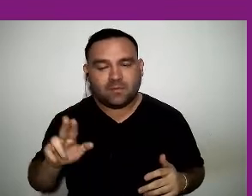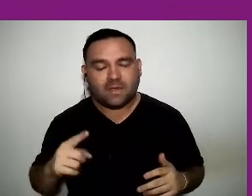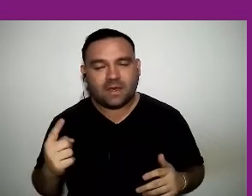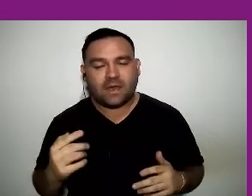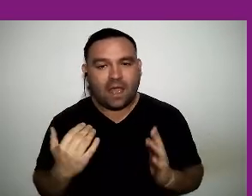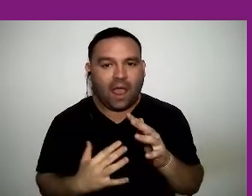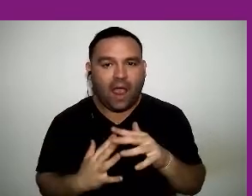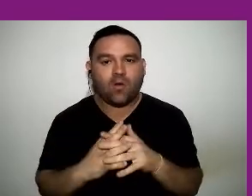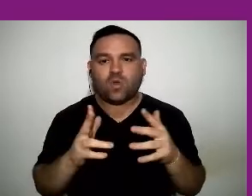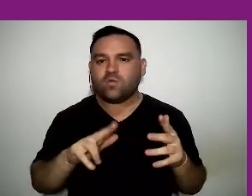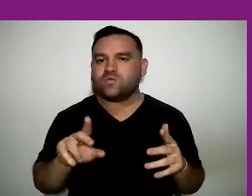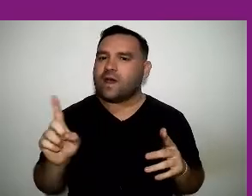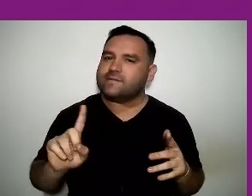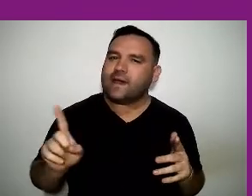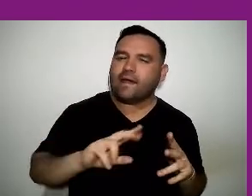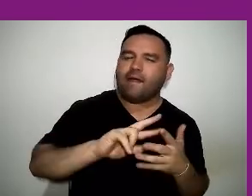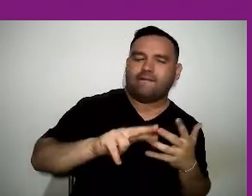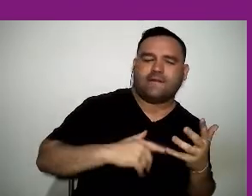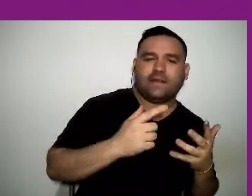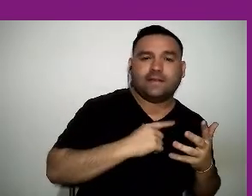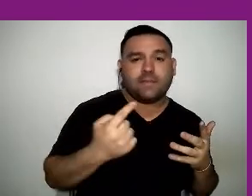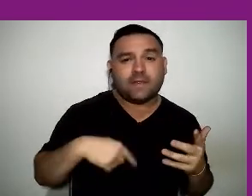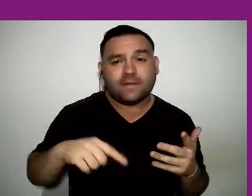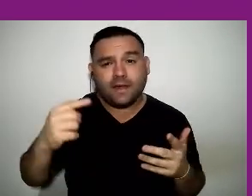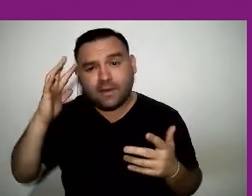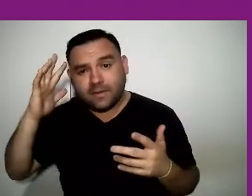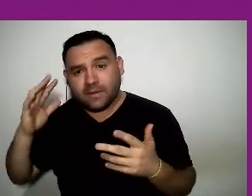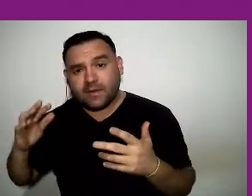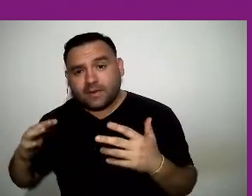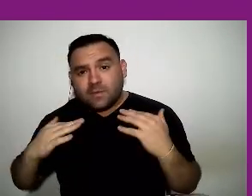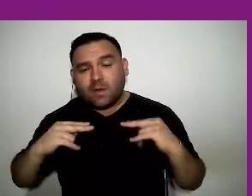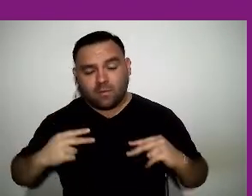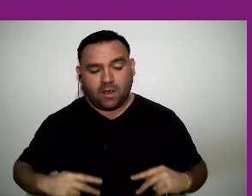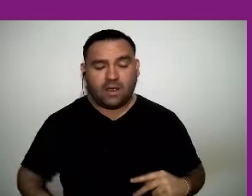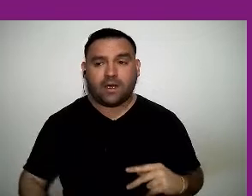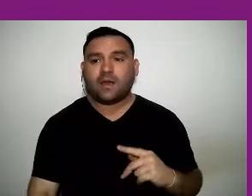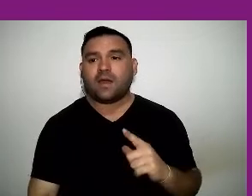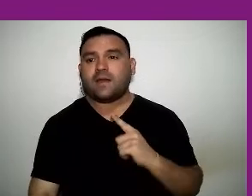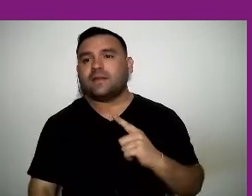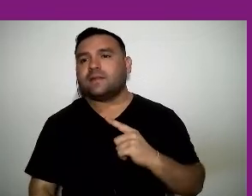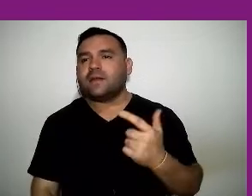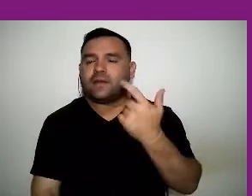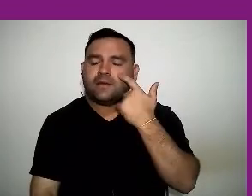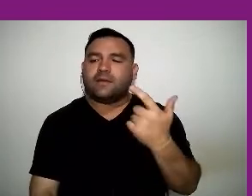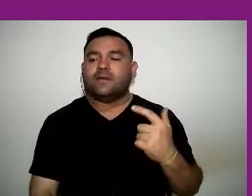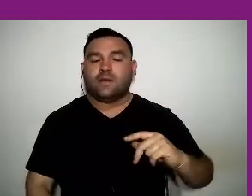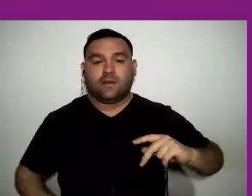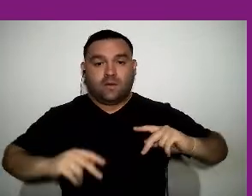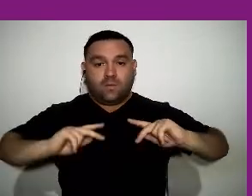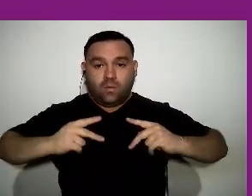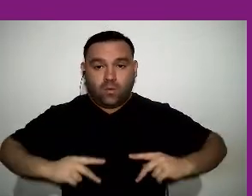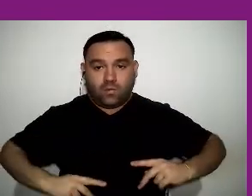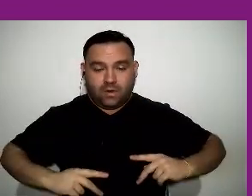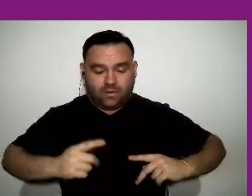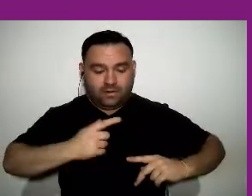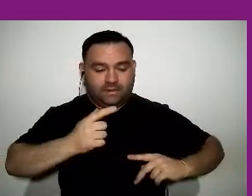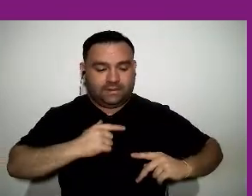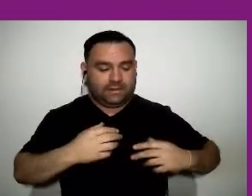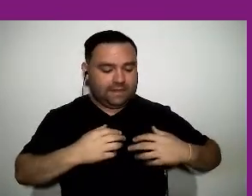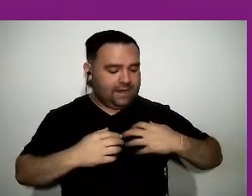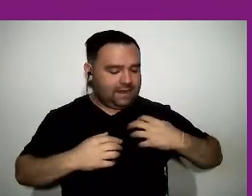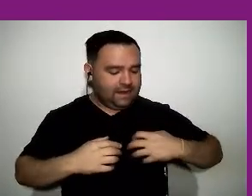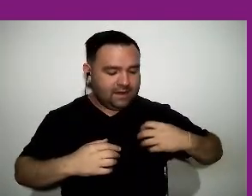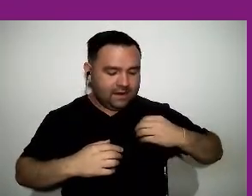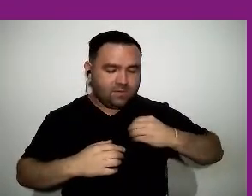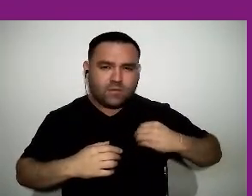recomendável. E quando a gente olhava a fisiopatologia, a gente via que o pulmão, a parte alveolar, não estava